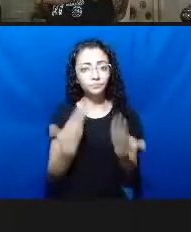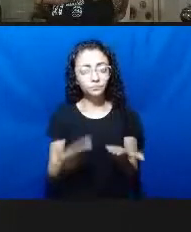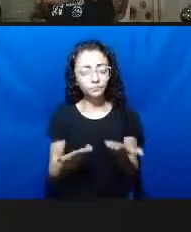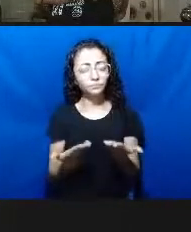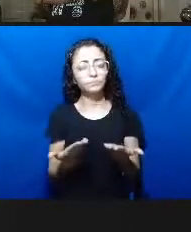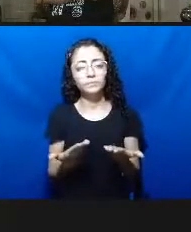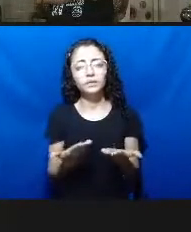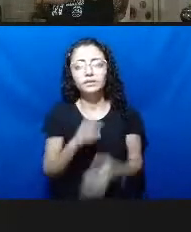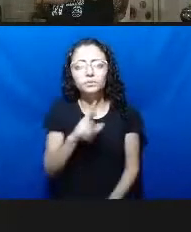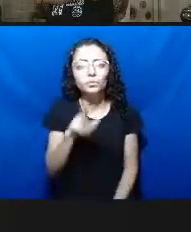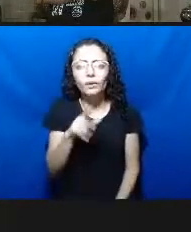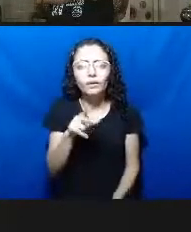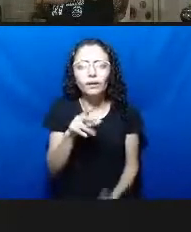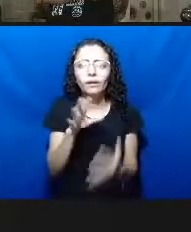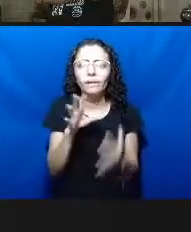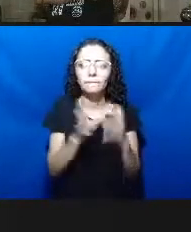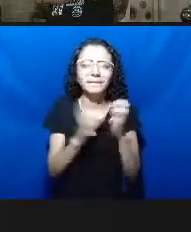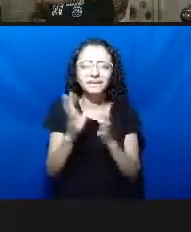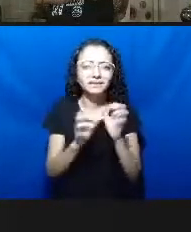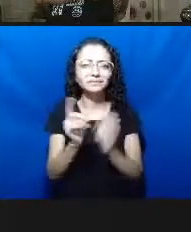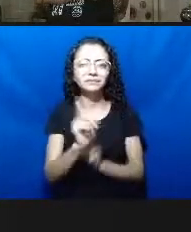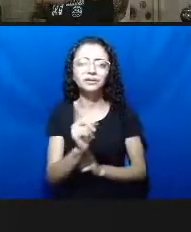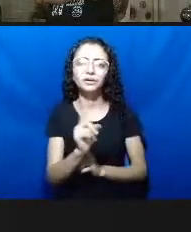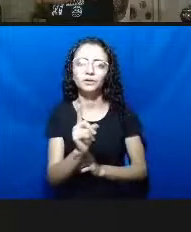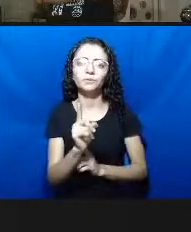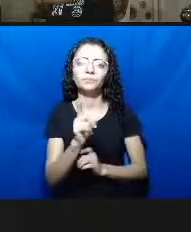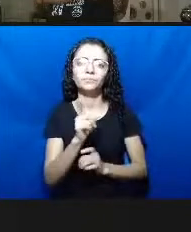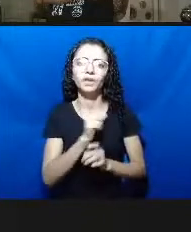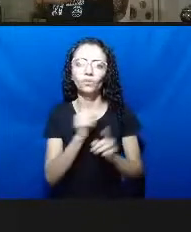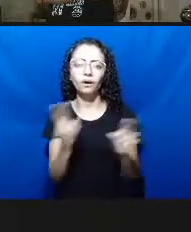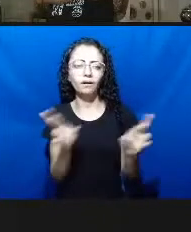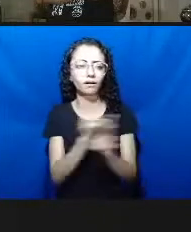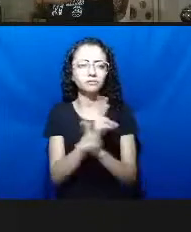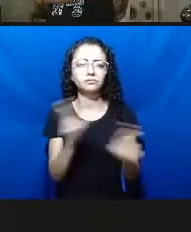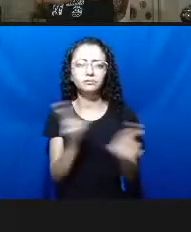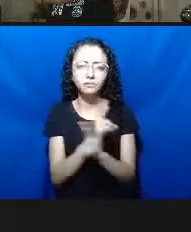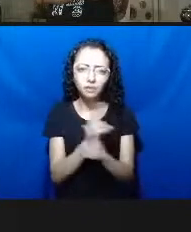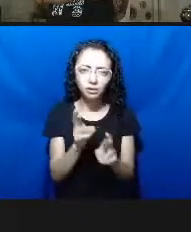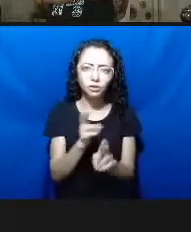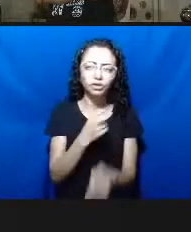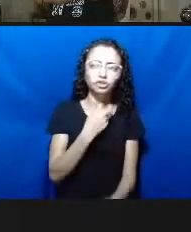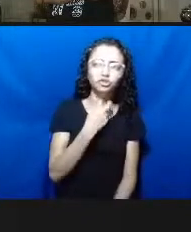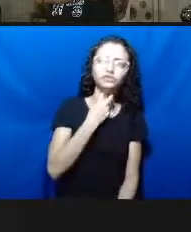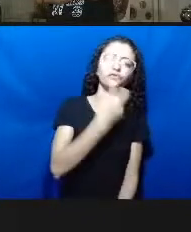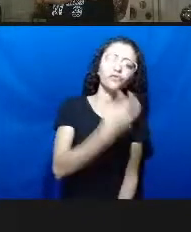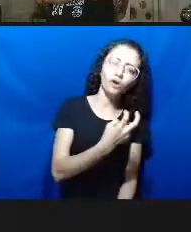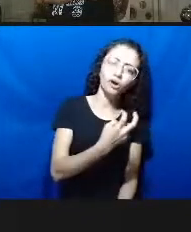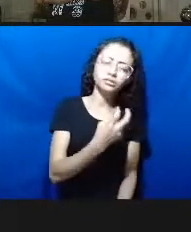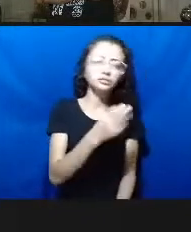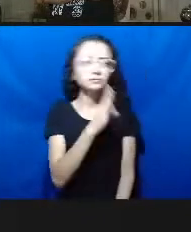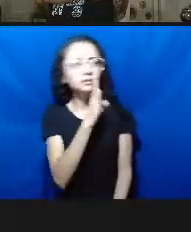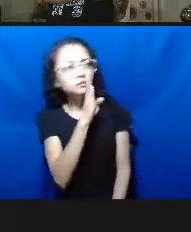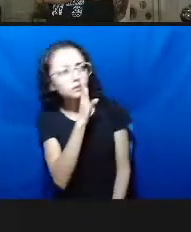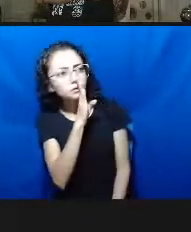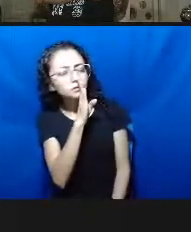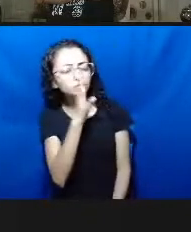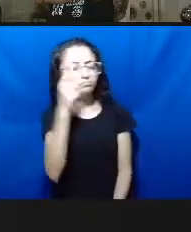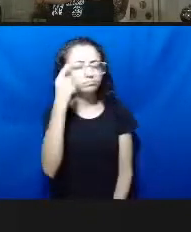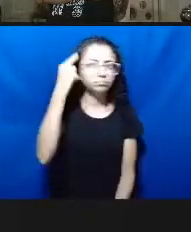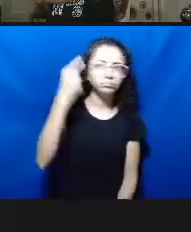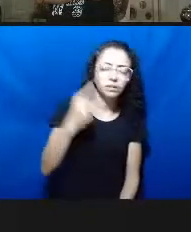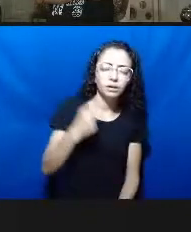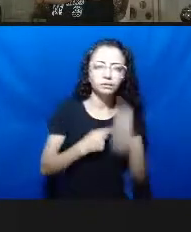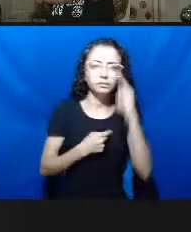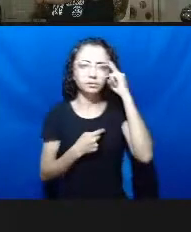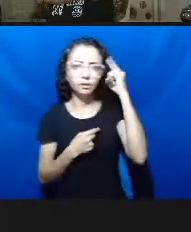é bem uma briga, é uma dicotomia entre a ideia de voz e a ideia de silêncio, a ideia de voz e a ideia de silêncio, tanto que no